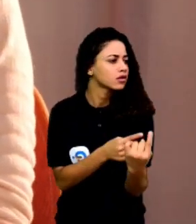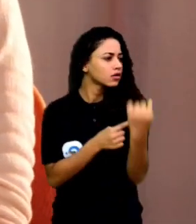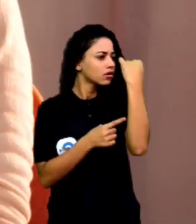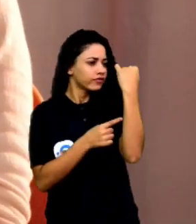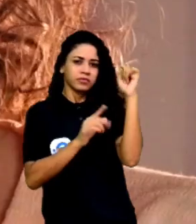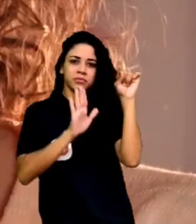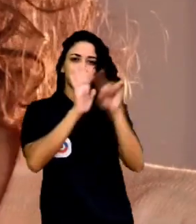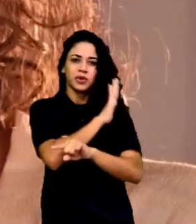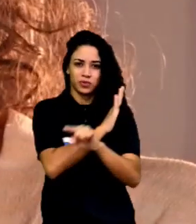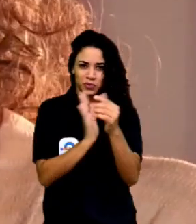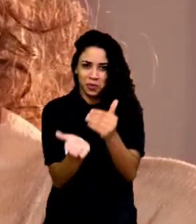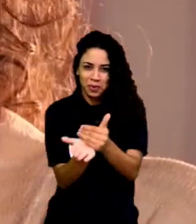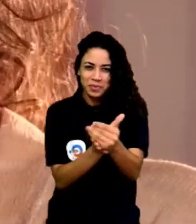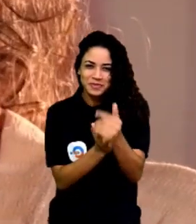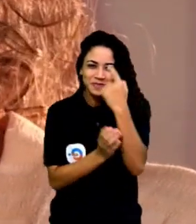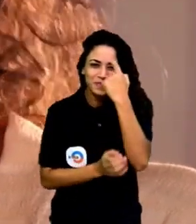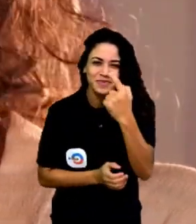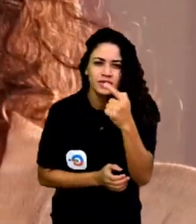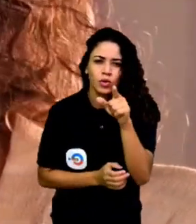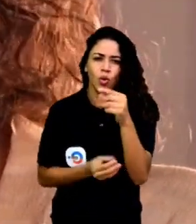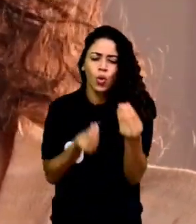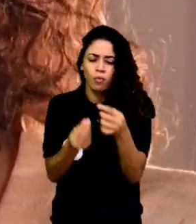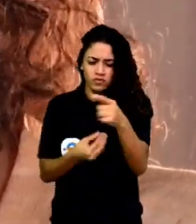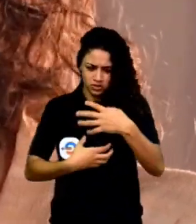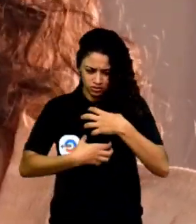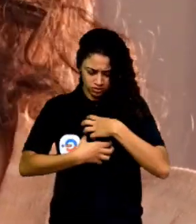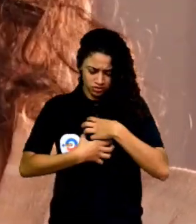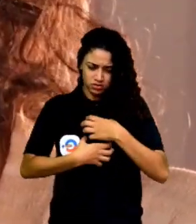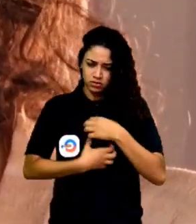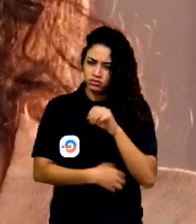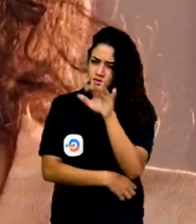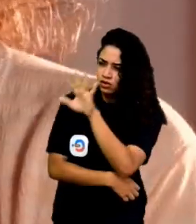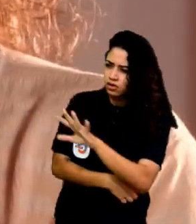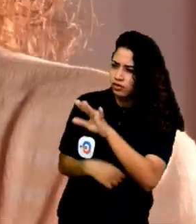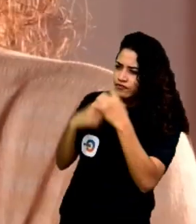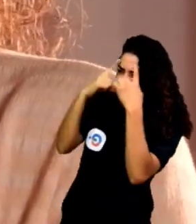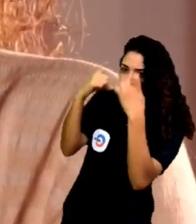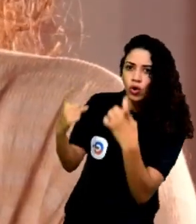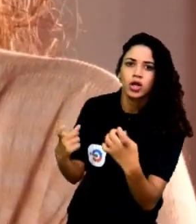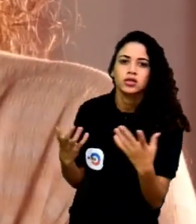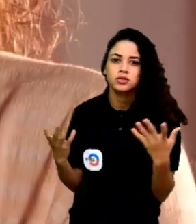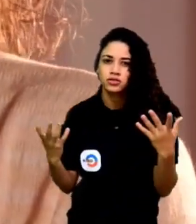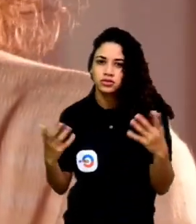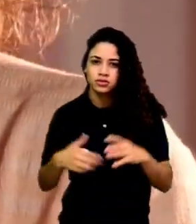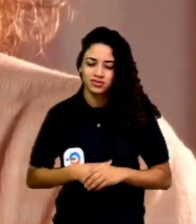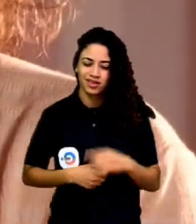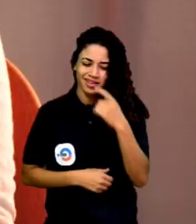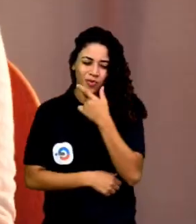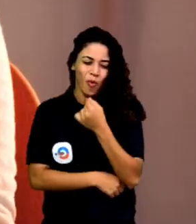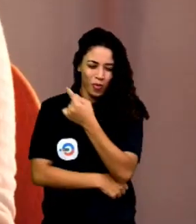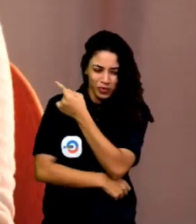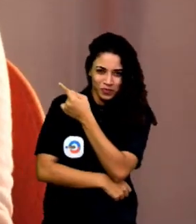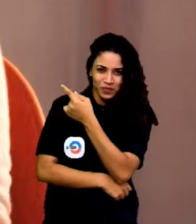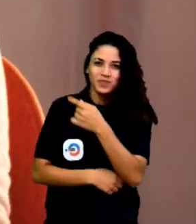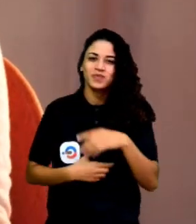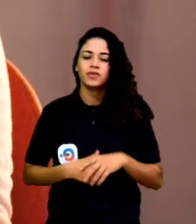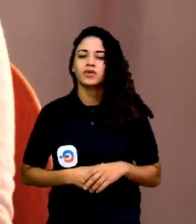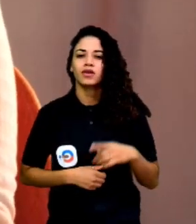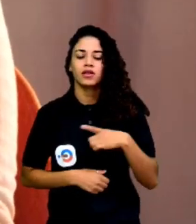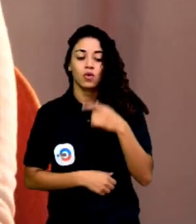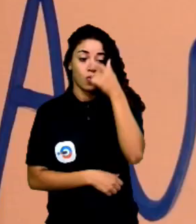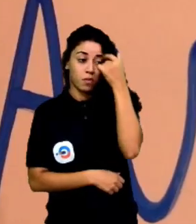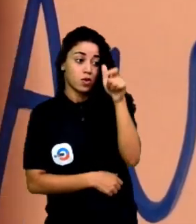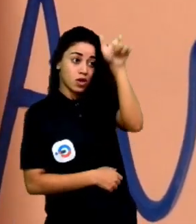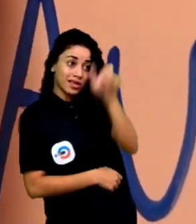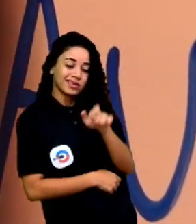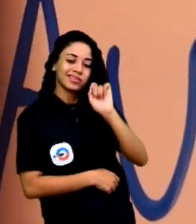pergunta inicial, como você se sente diante de uma cena de violência? No caso de George Floyd, por exemplo, quando um homem negro